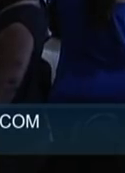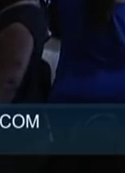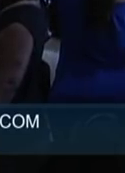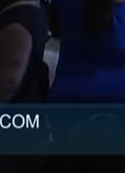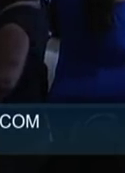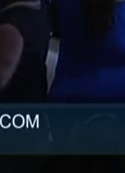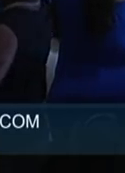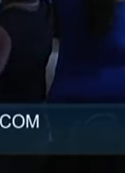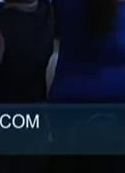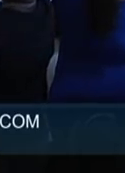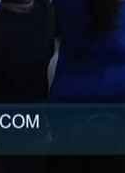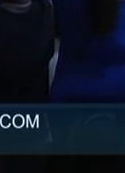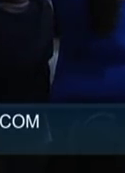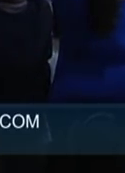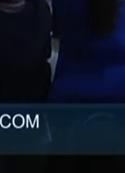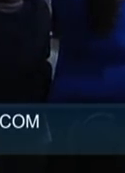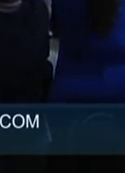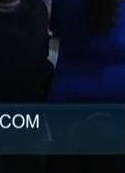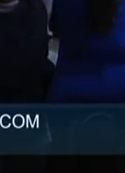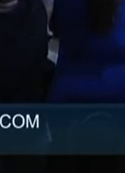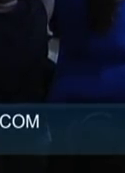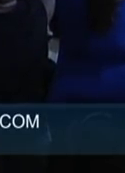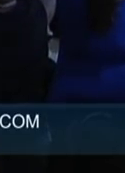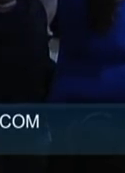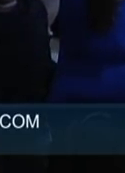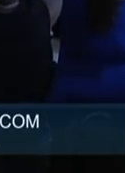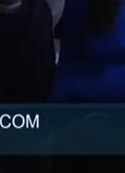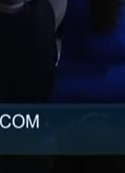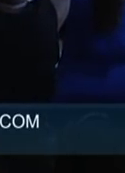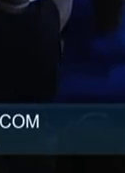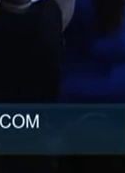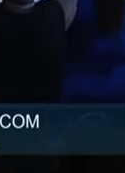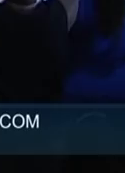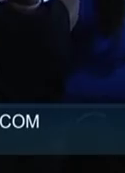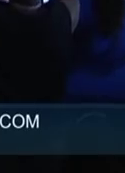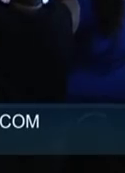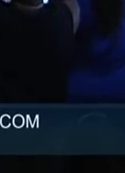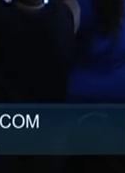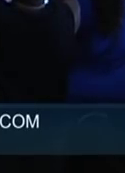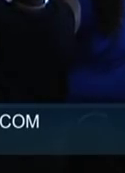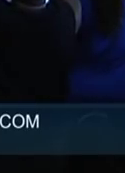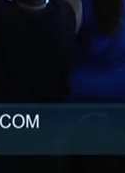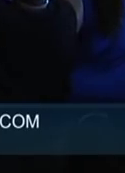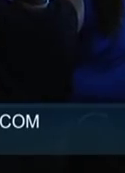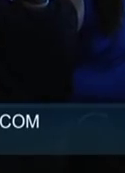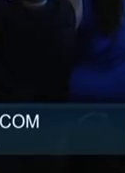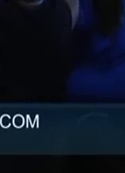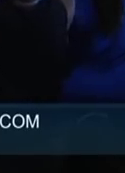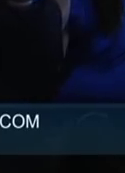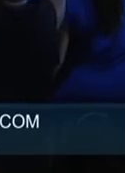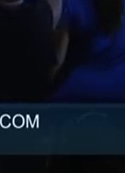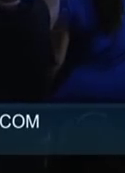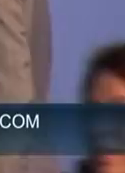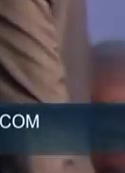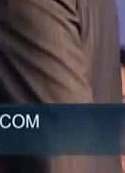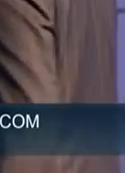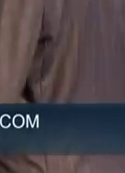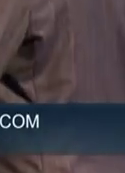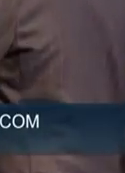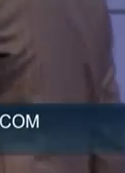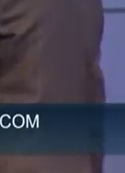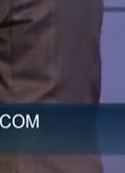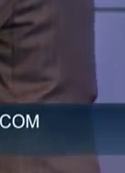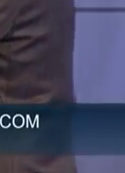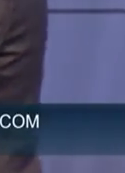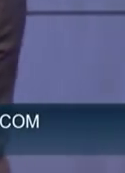instante, a palavra de boas-vindas do prefeito de São Paulo, Fernando Haddad. É